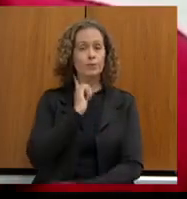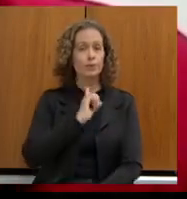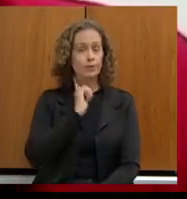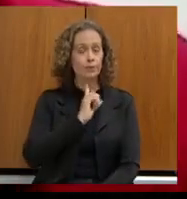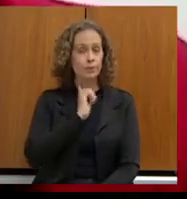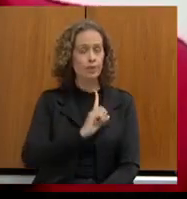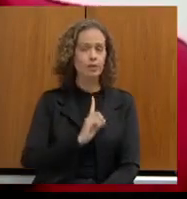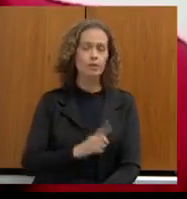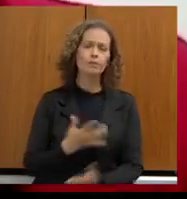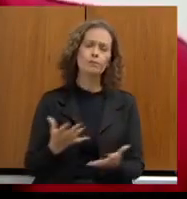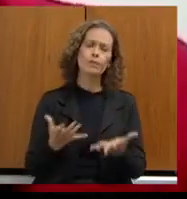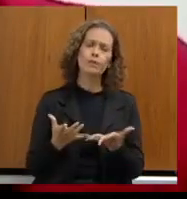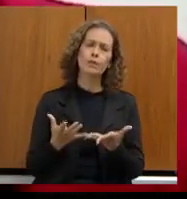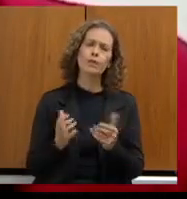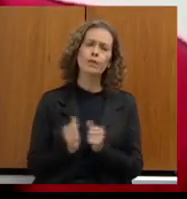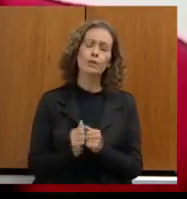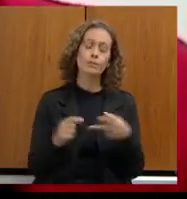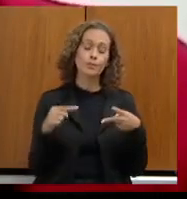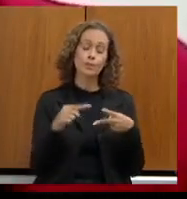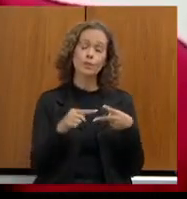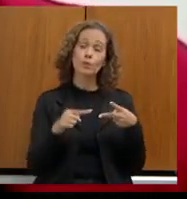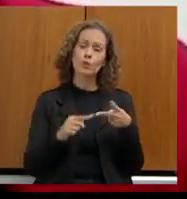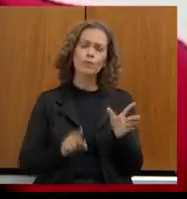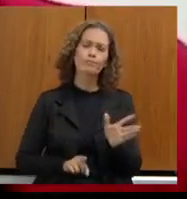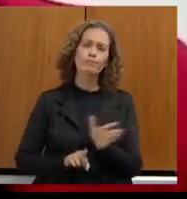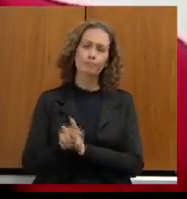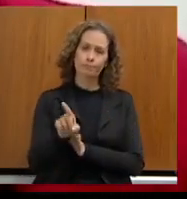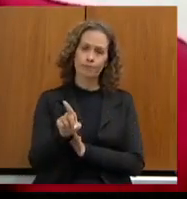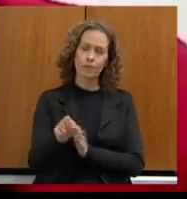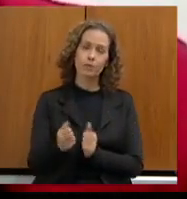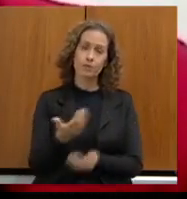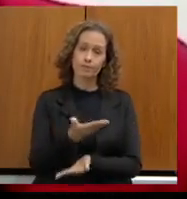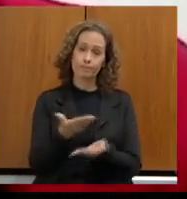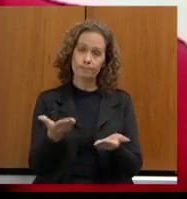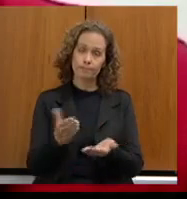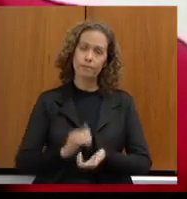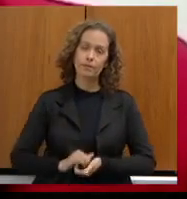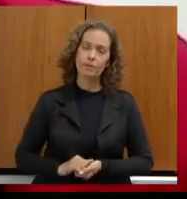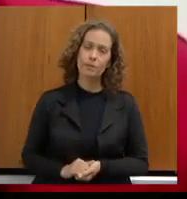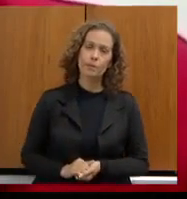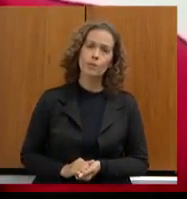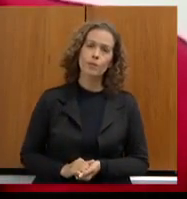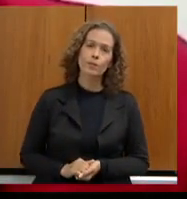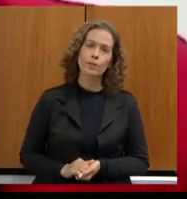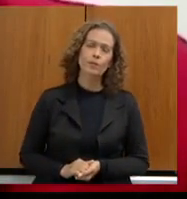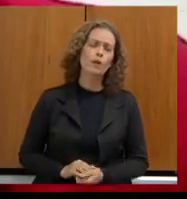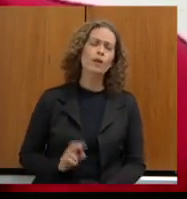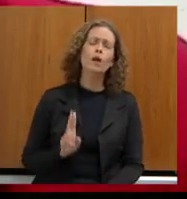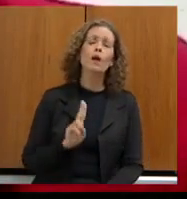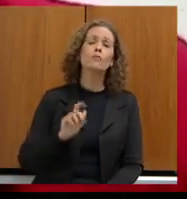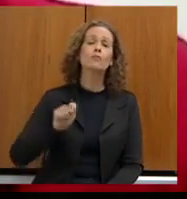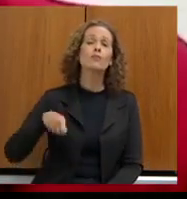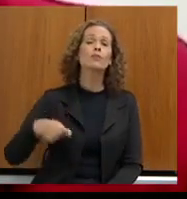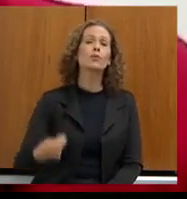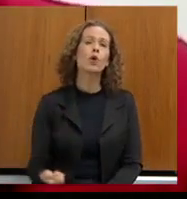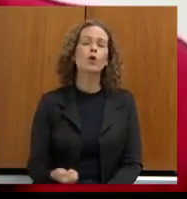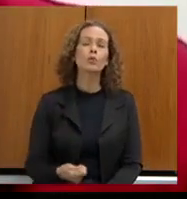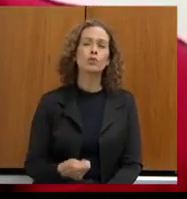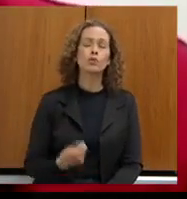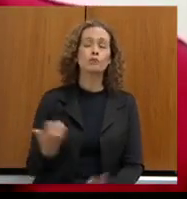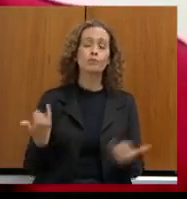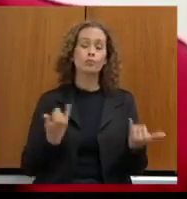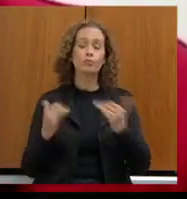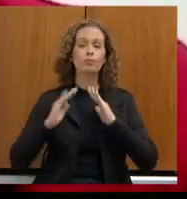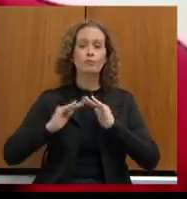fazer duas dois questão de meses a Vossa Excelência em nome de várias demandas que eu tô